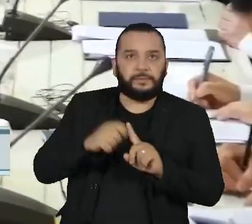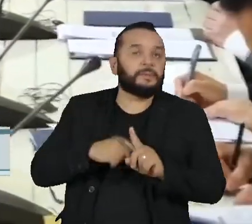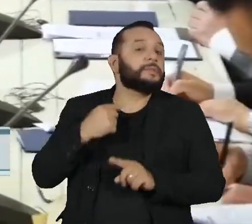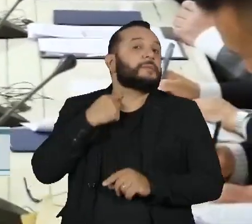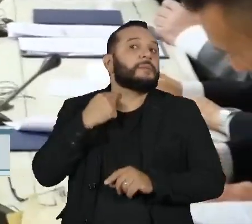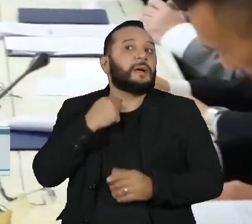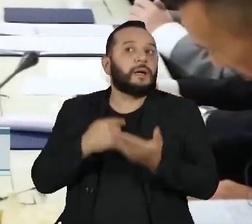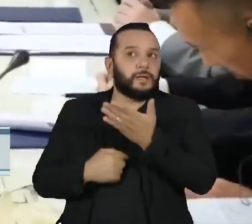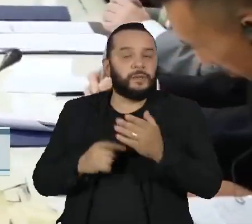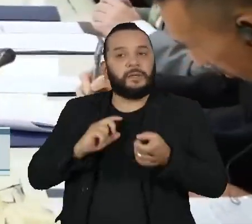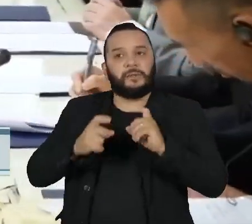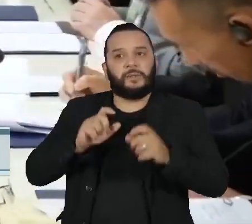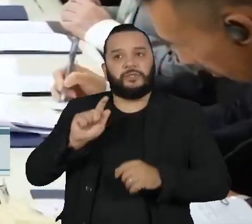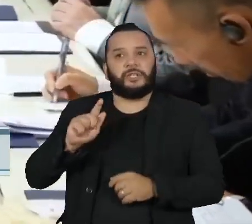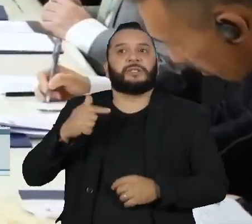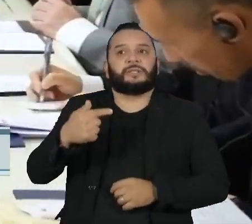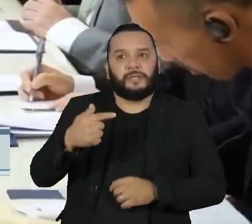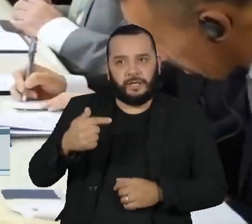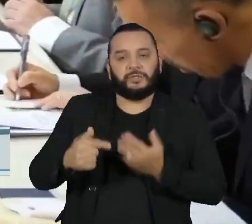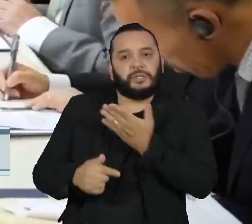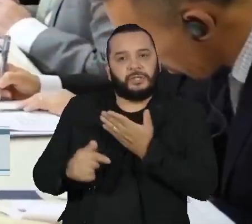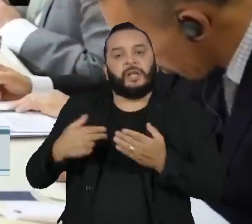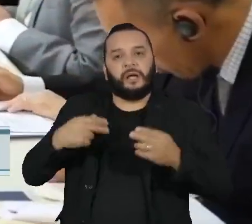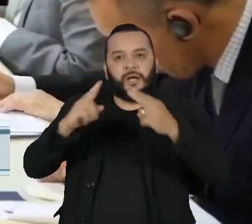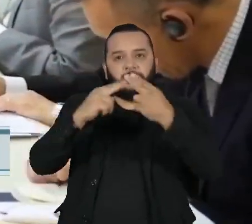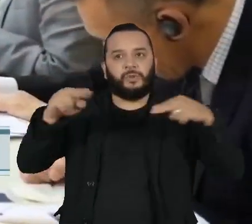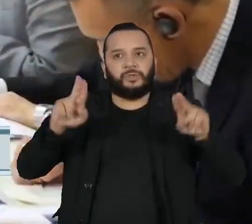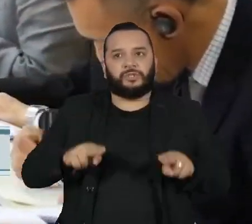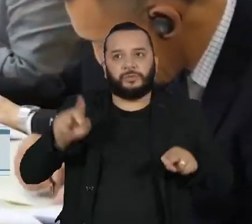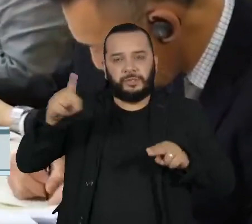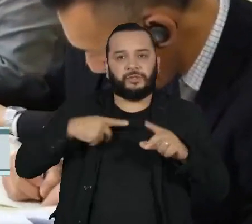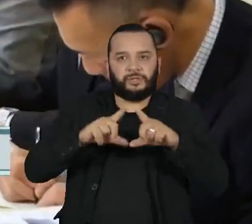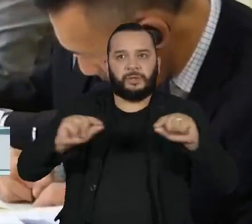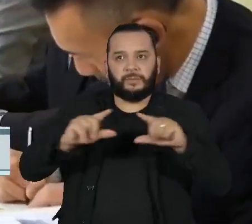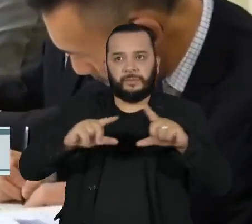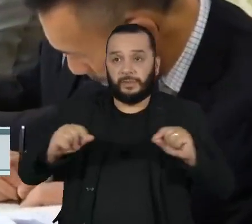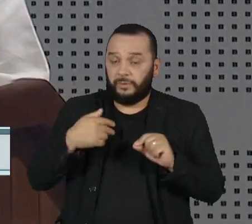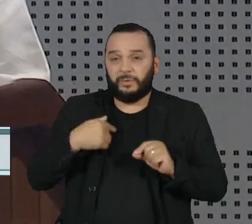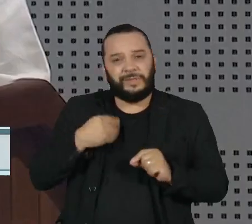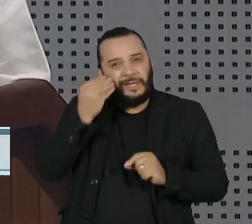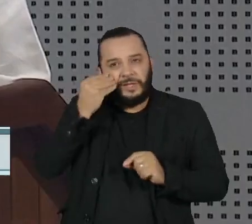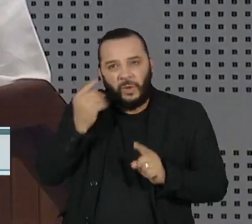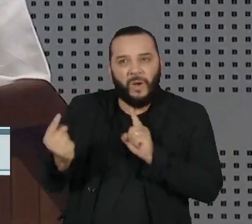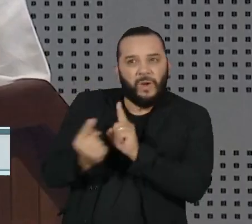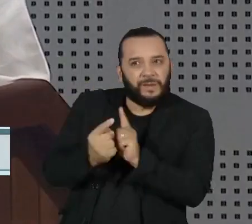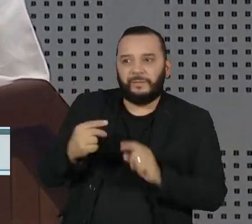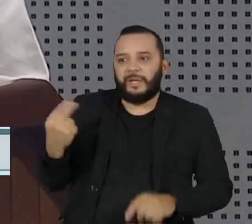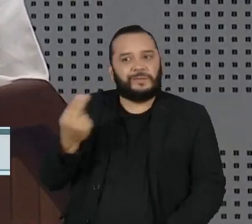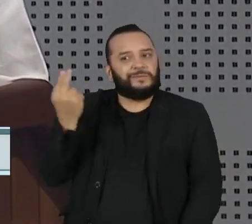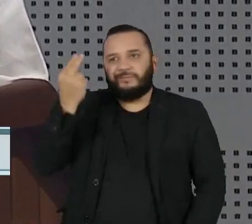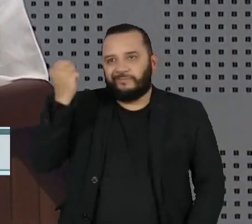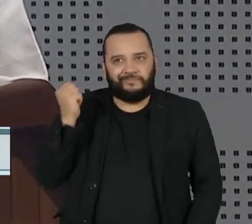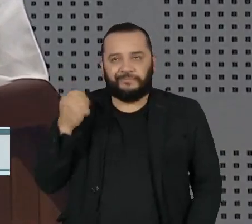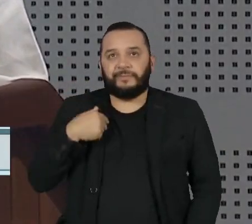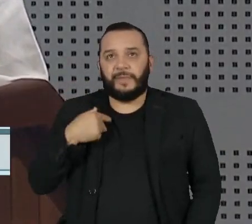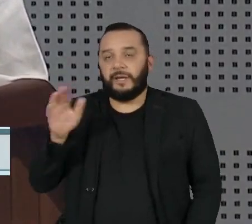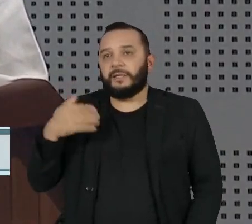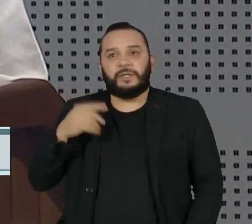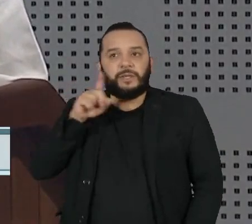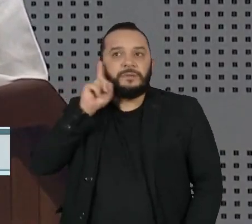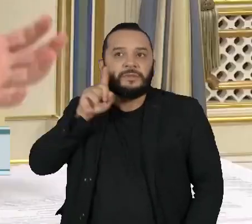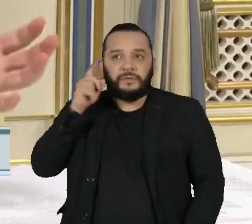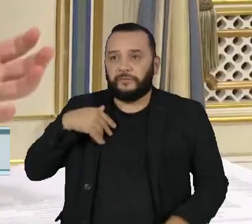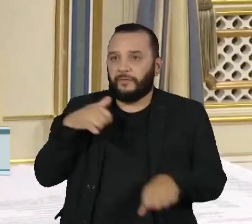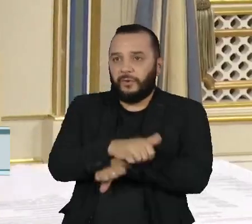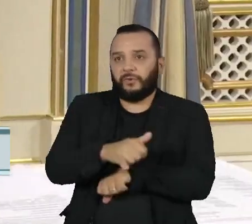durante a cúpula do G7 em Hiroshima, no Japão, houve tentativa de encontro entre os dois. Lula acusou Zelensky de não aparecer